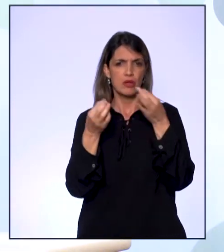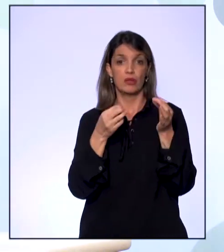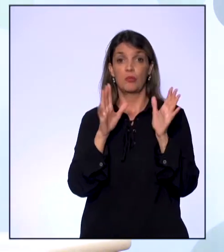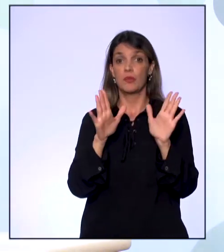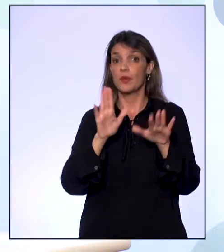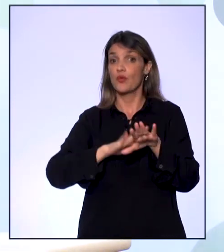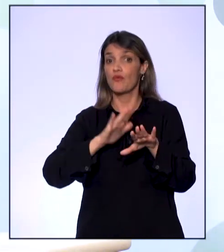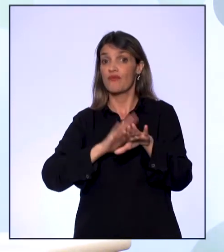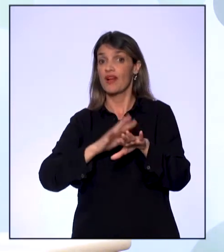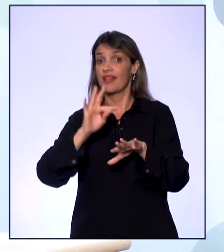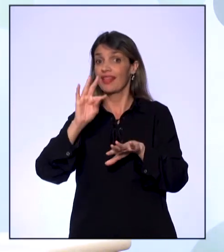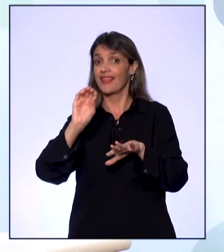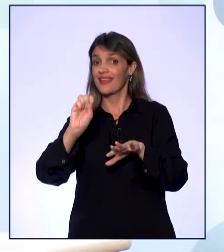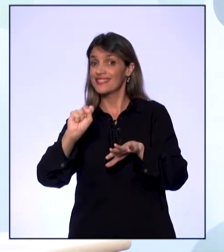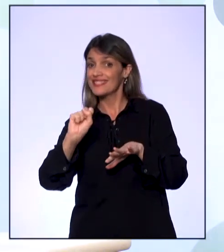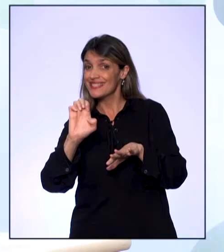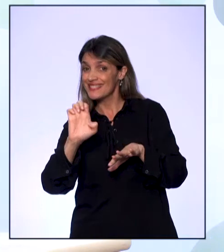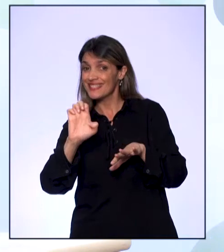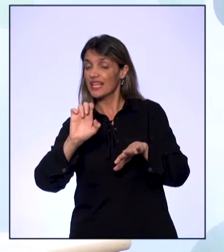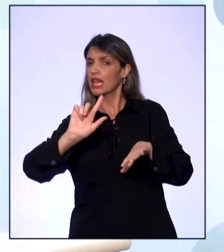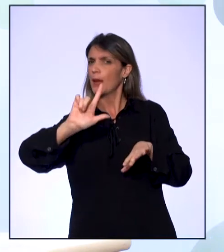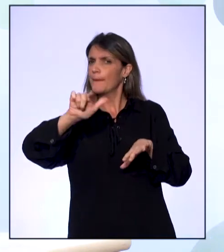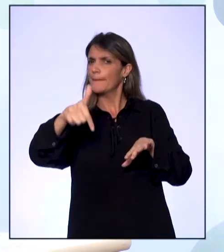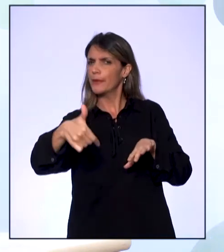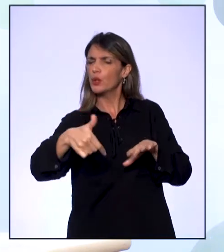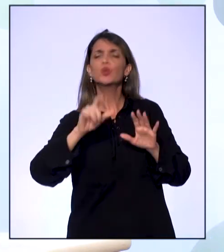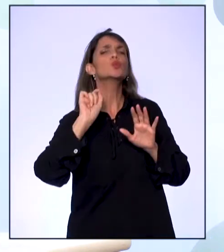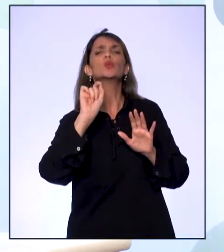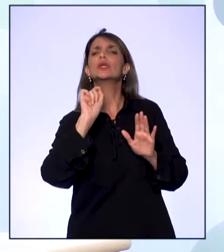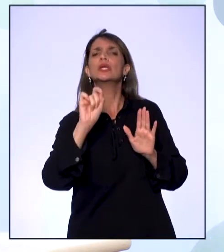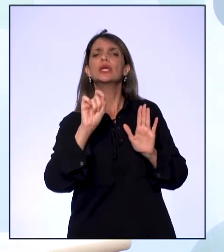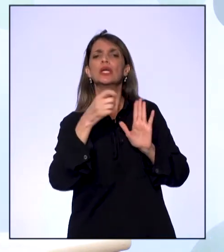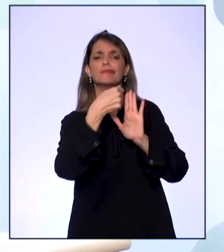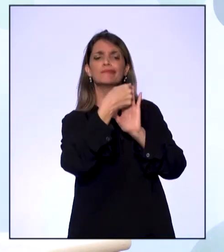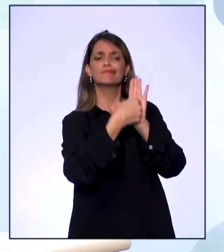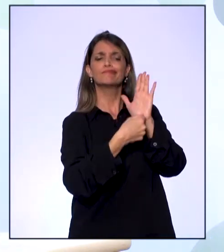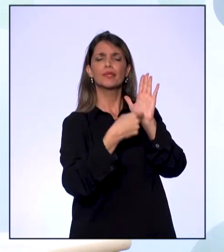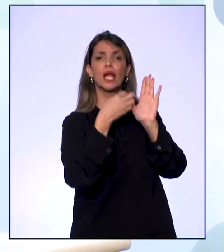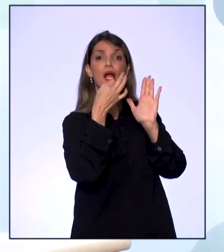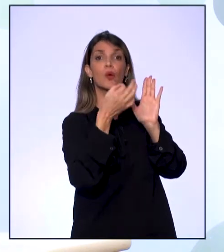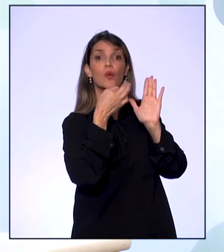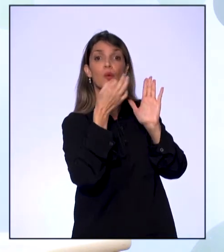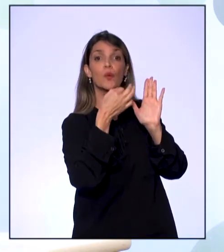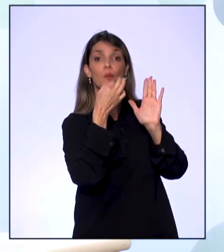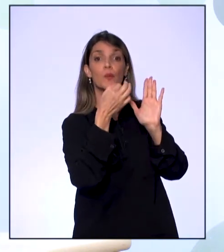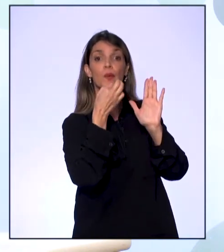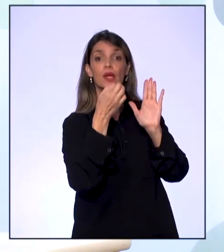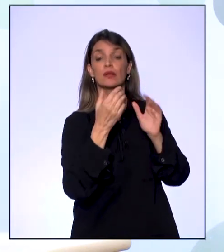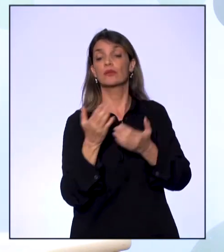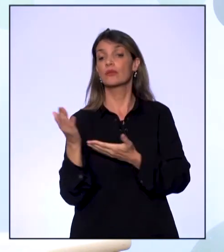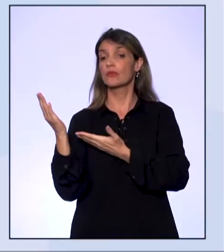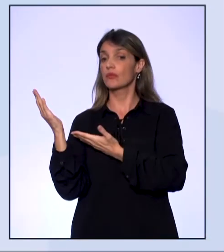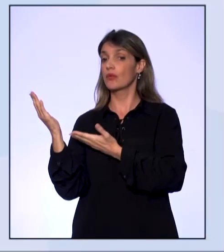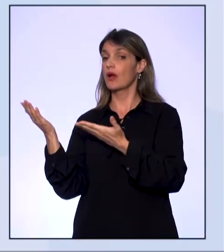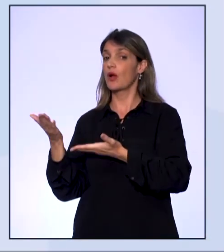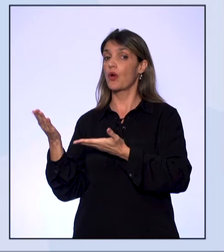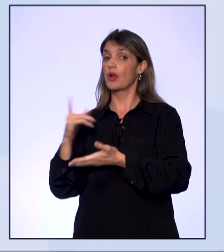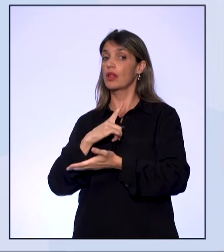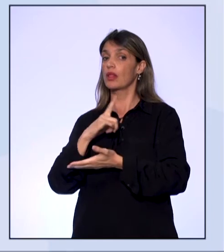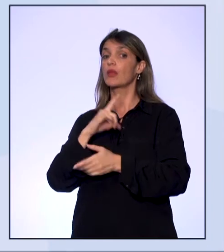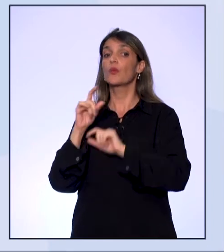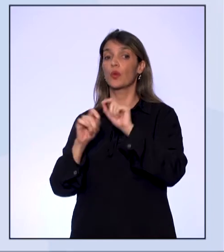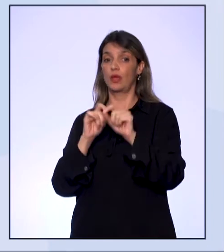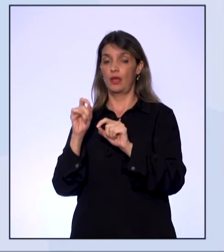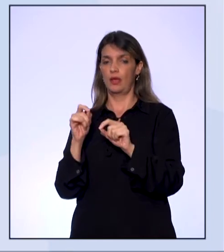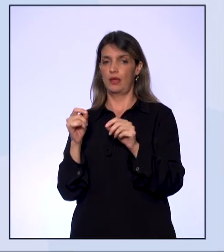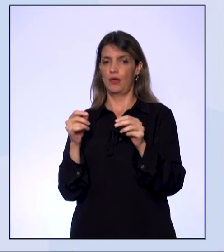sua tese. Depois, a sua preocupação vai ser em elaborar argumentos. Porque na tela seguinte, a gente vai olhar agora, aparece assim,